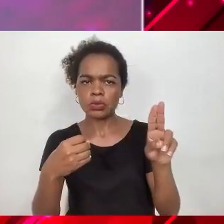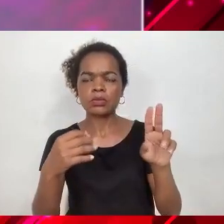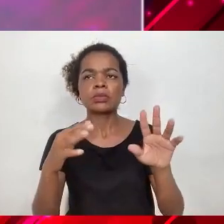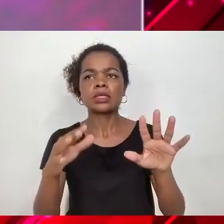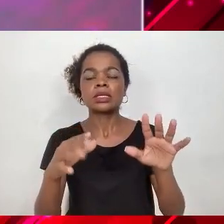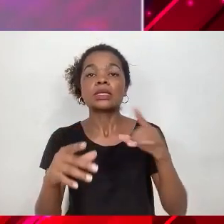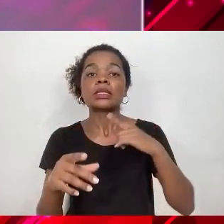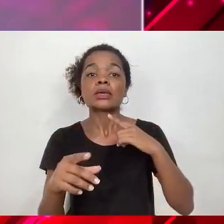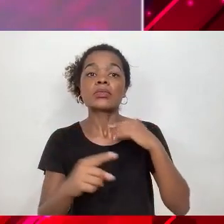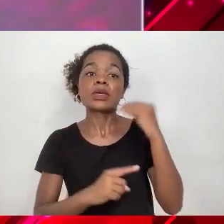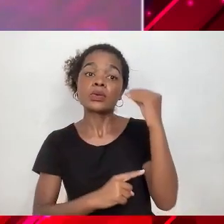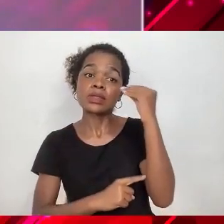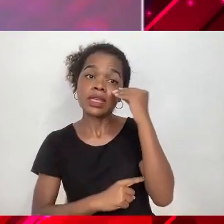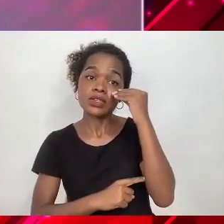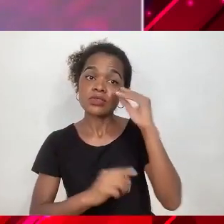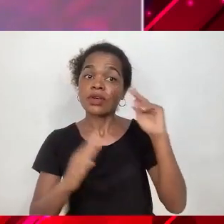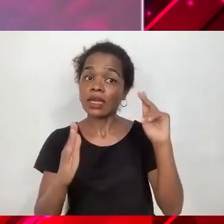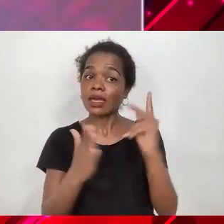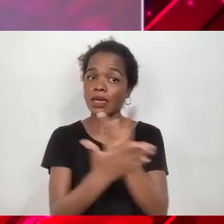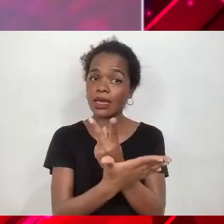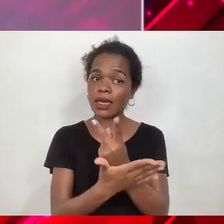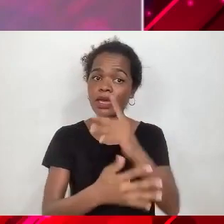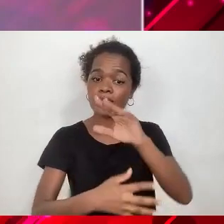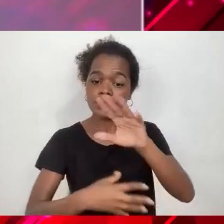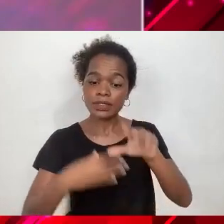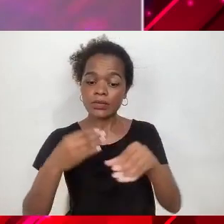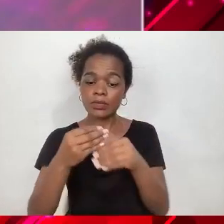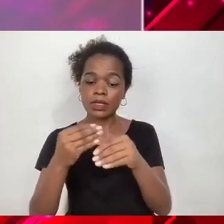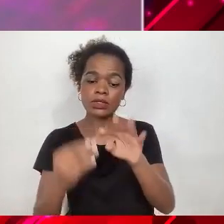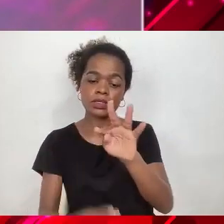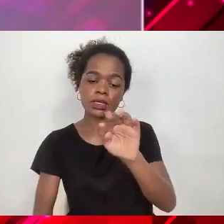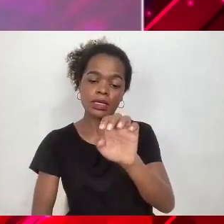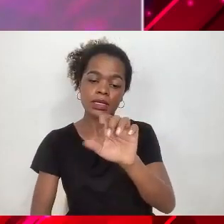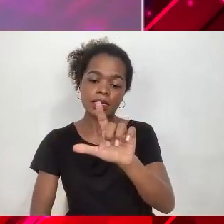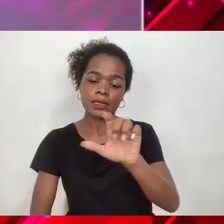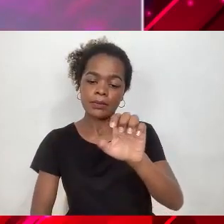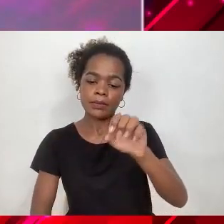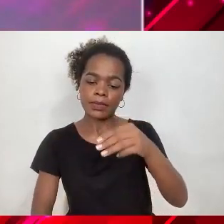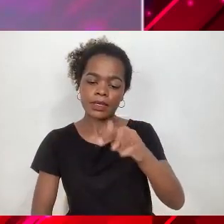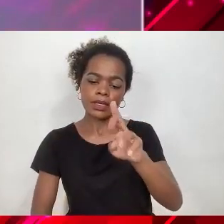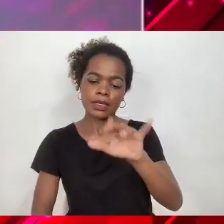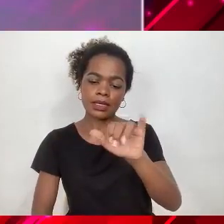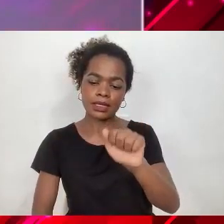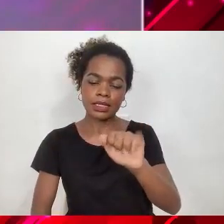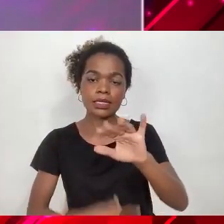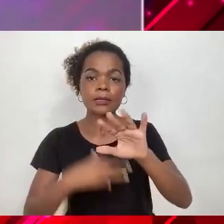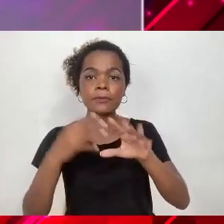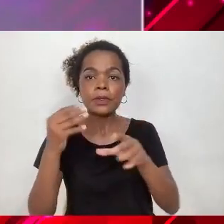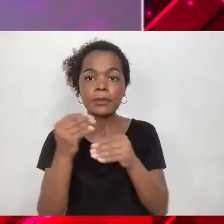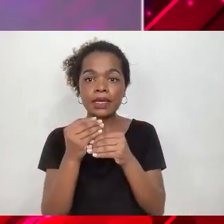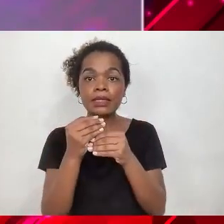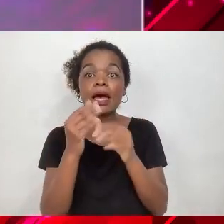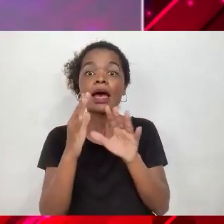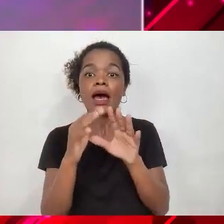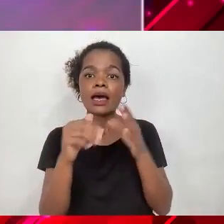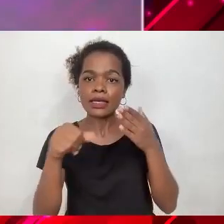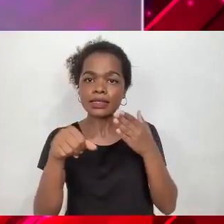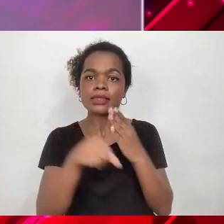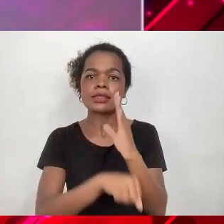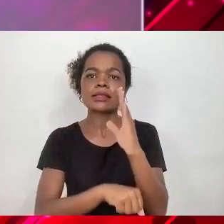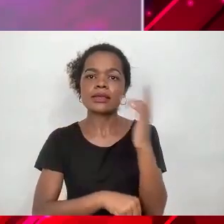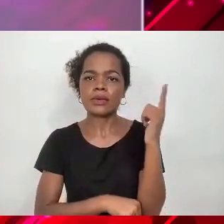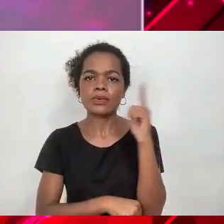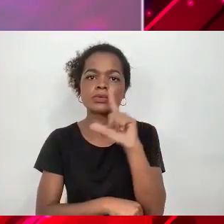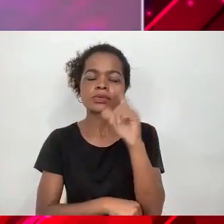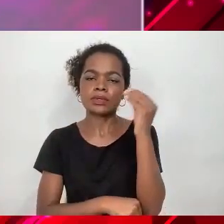o teste vai falhar, você implementa a telemetria, adiciona aquele trace, e agora o seu teste passa. Então, você consegue criar